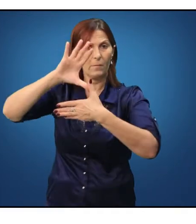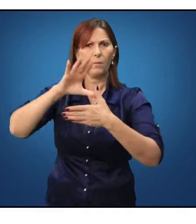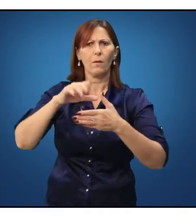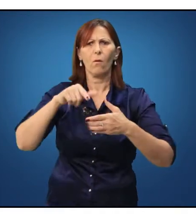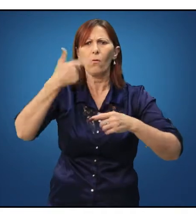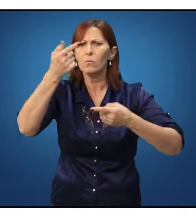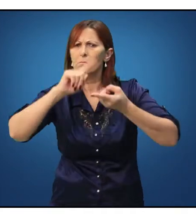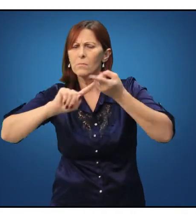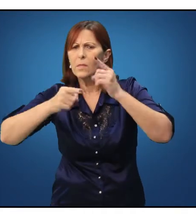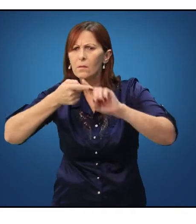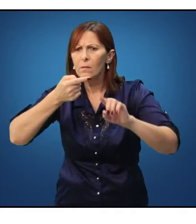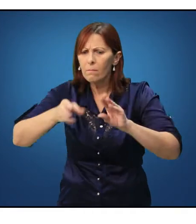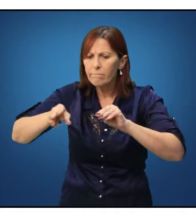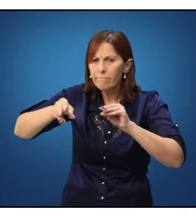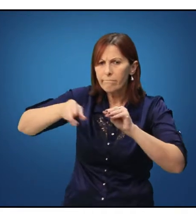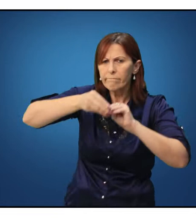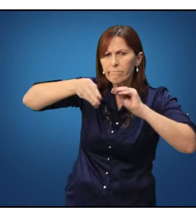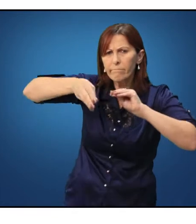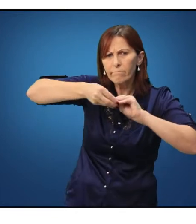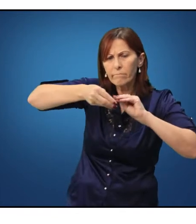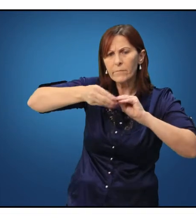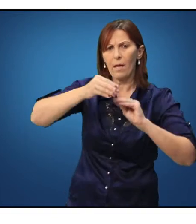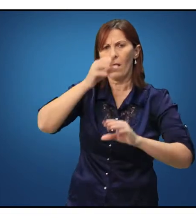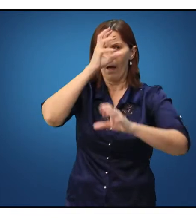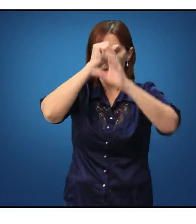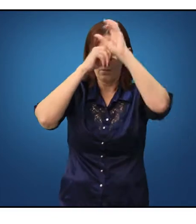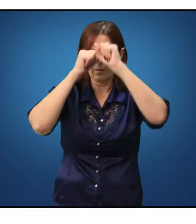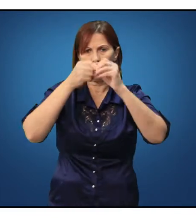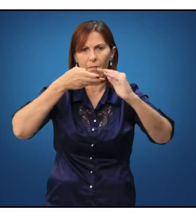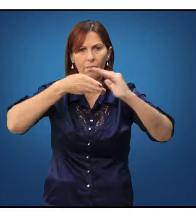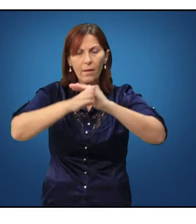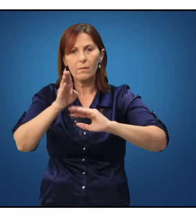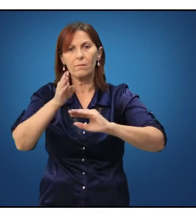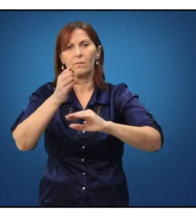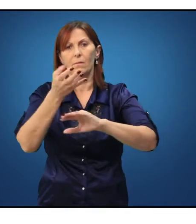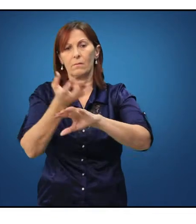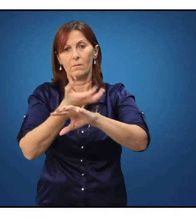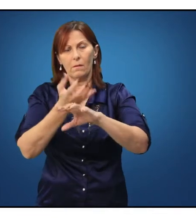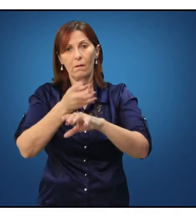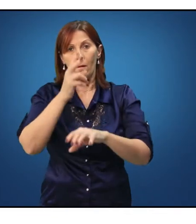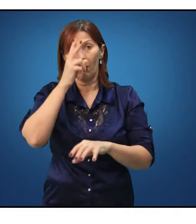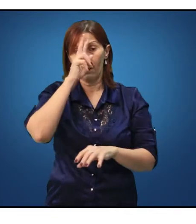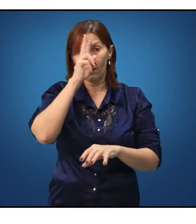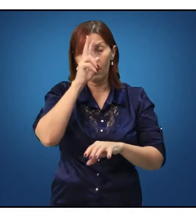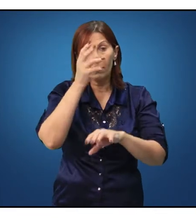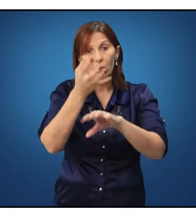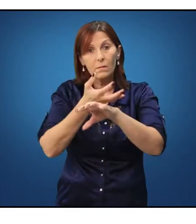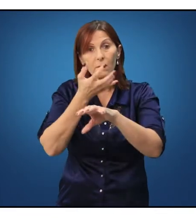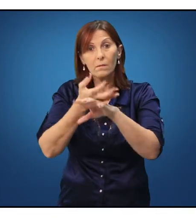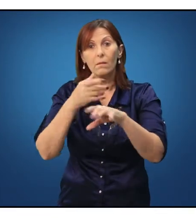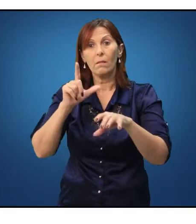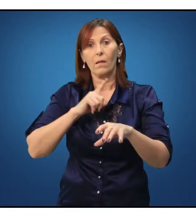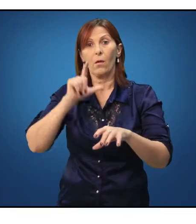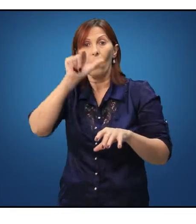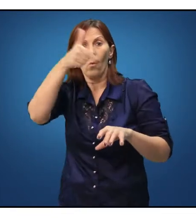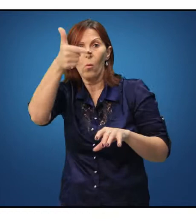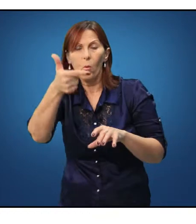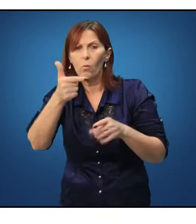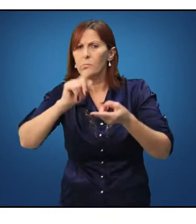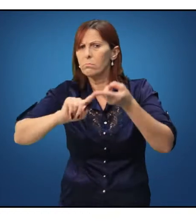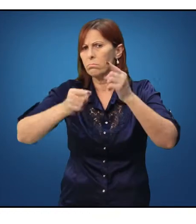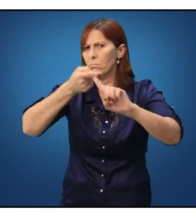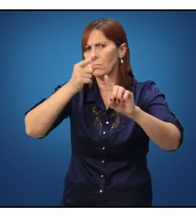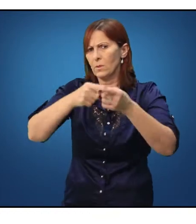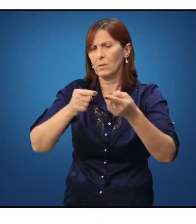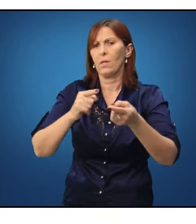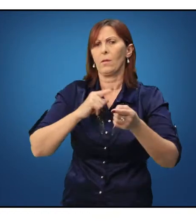poder complementar o processo da aprendizagem com essa disciplina. Lembro a vocês que a nossa disciplina também terá outros recursos, então a gente